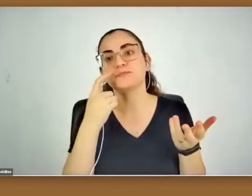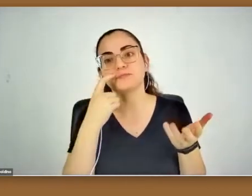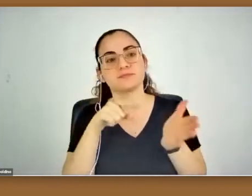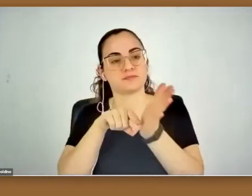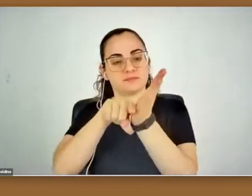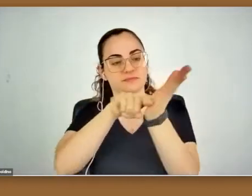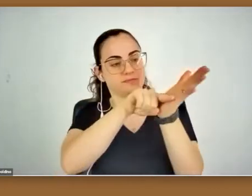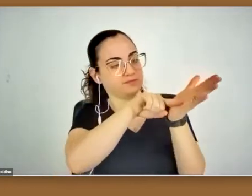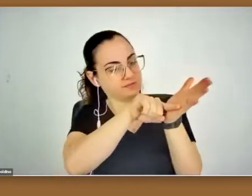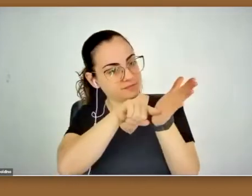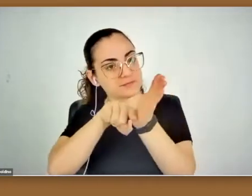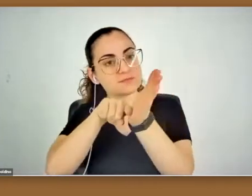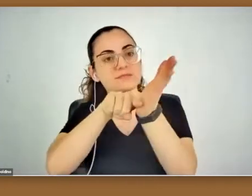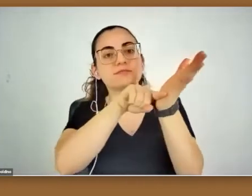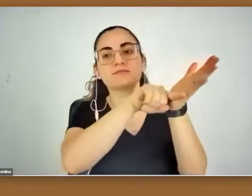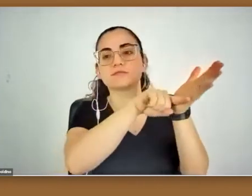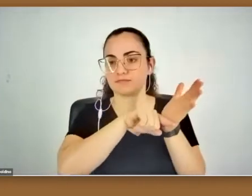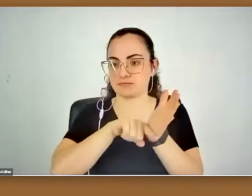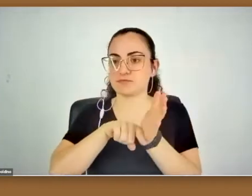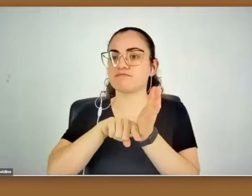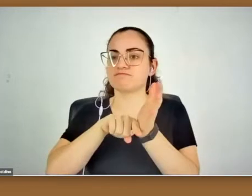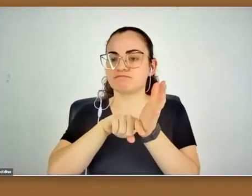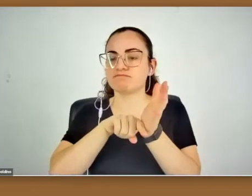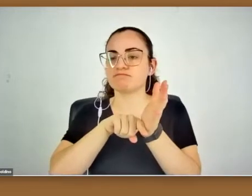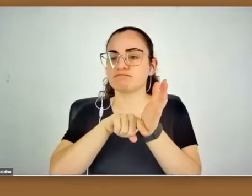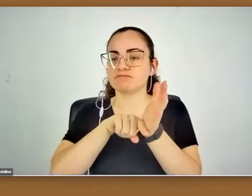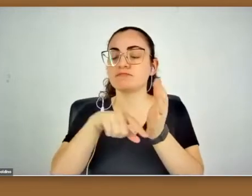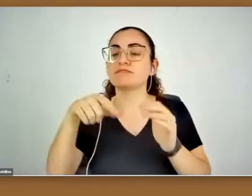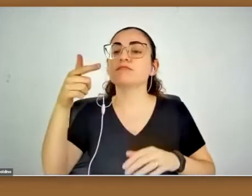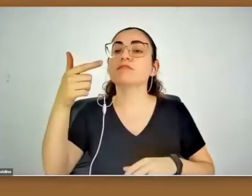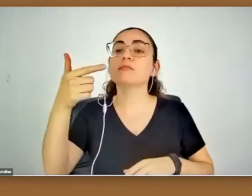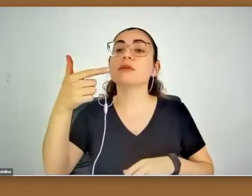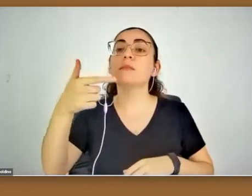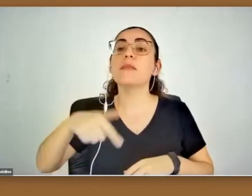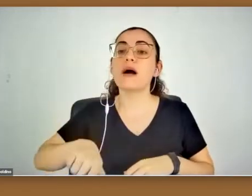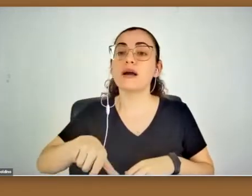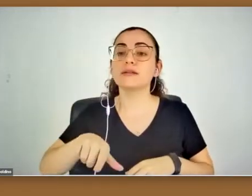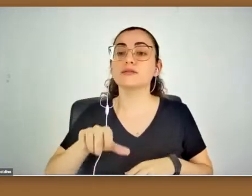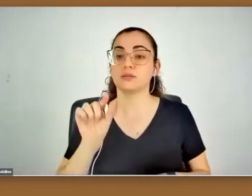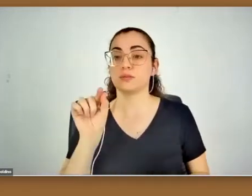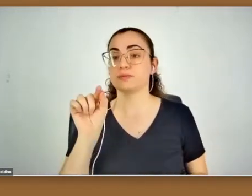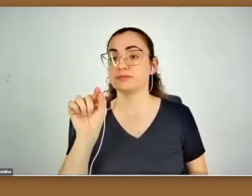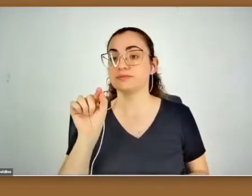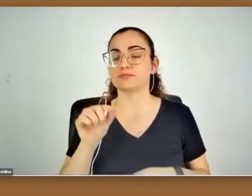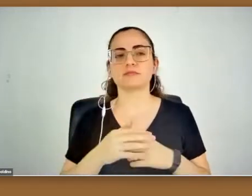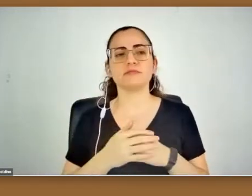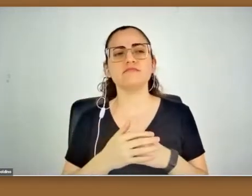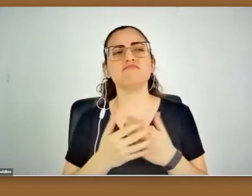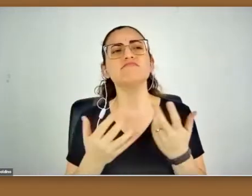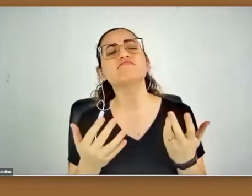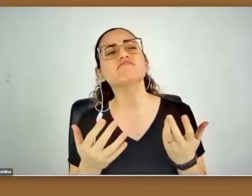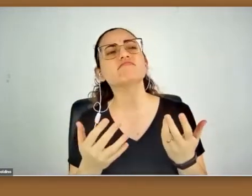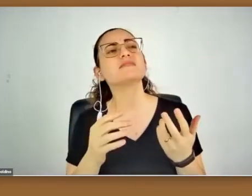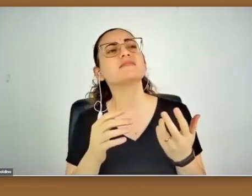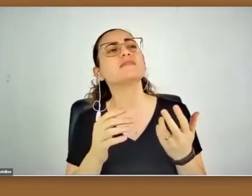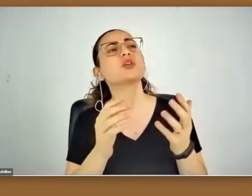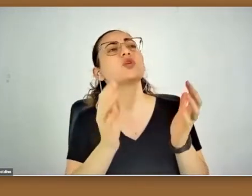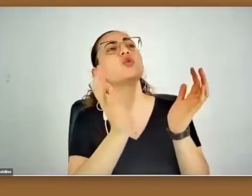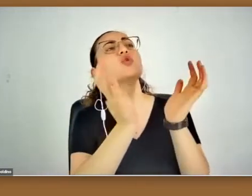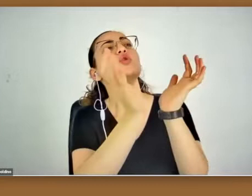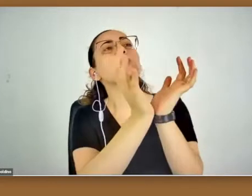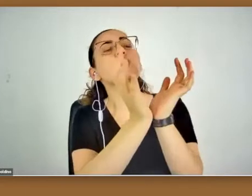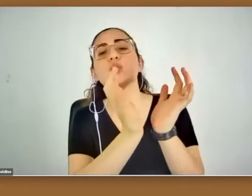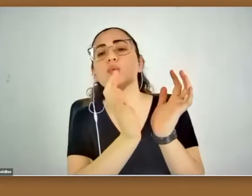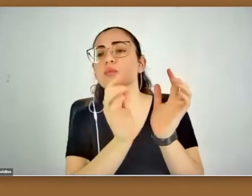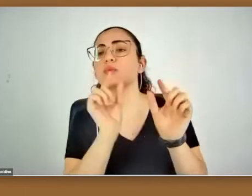é como isso se distribui, porque a gente sabe que não é o caso. Então, assim, quem está ficando doente, por exemplo, são pessoas mais velhas,